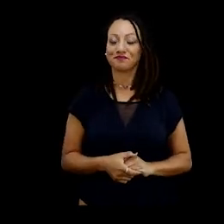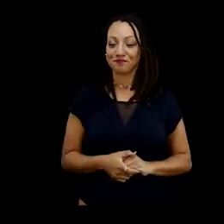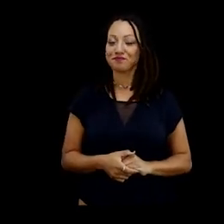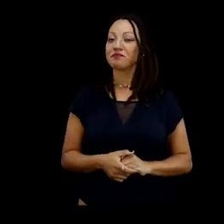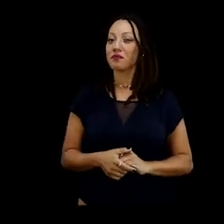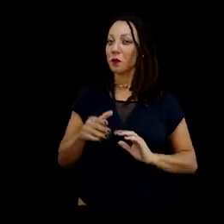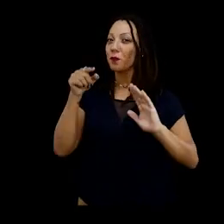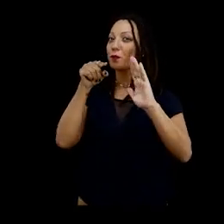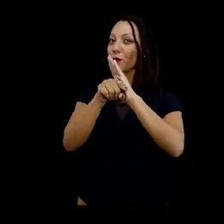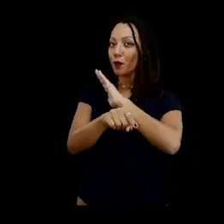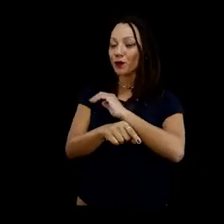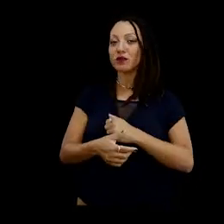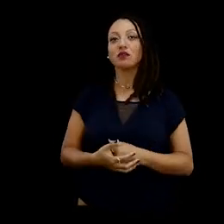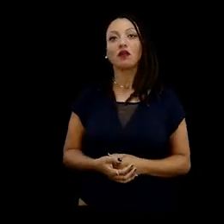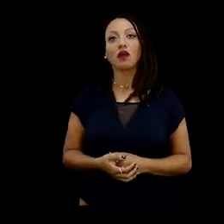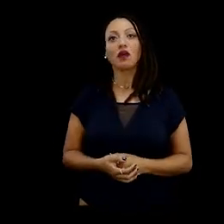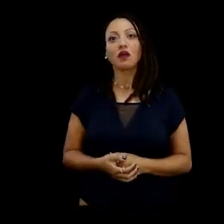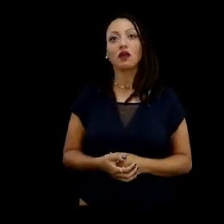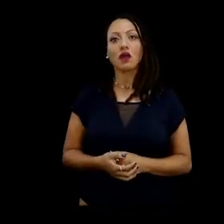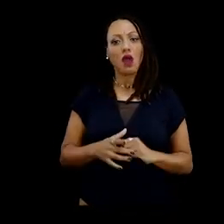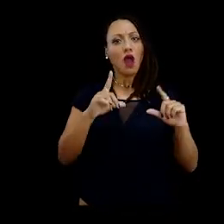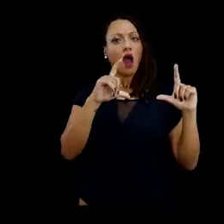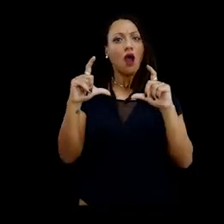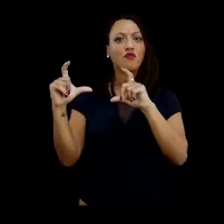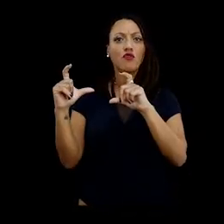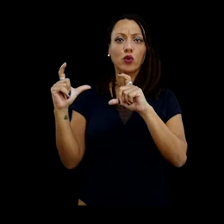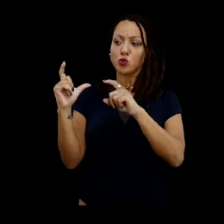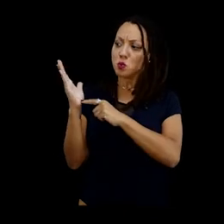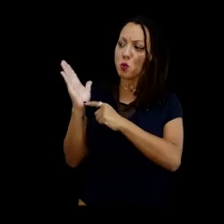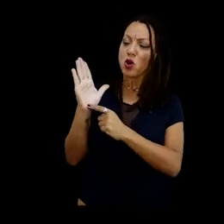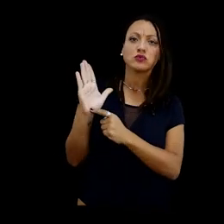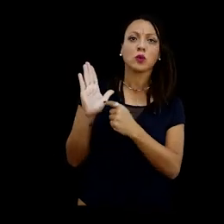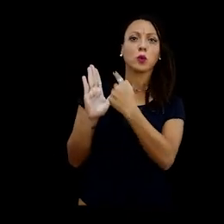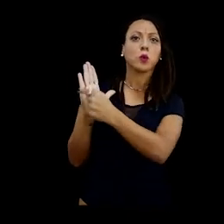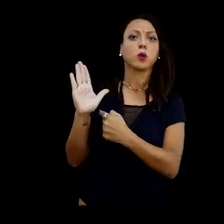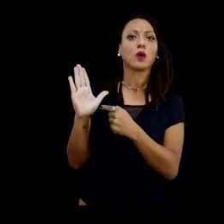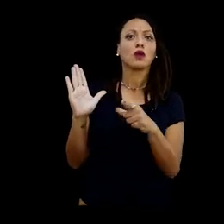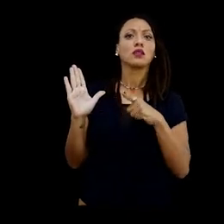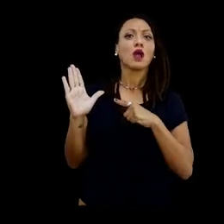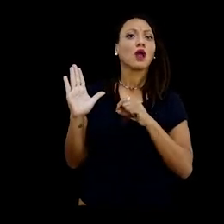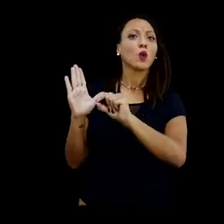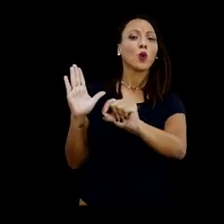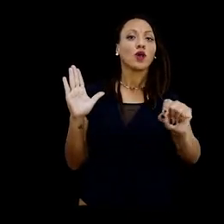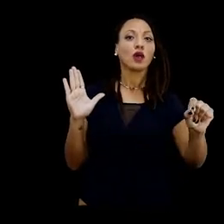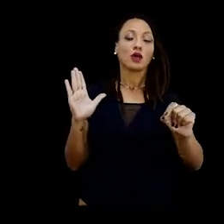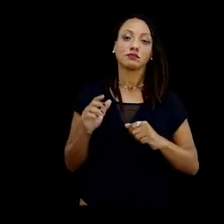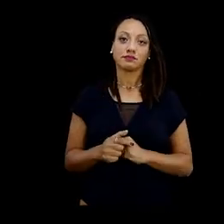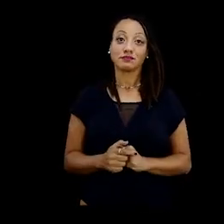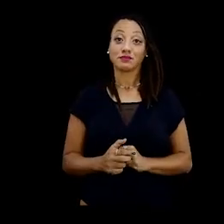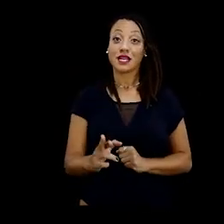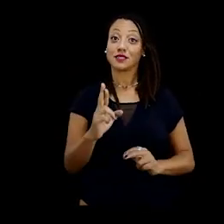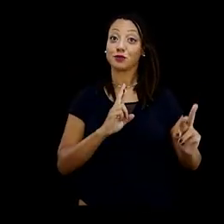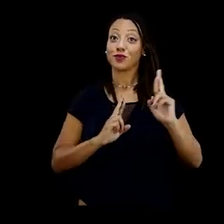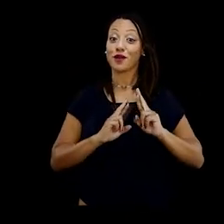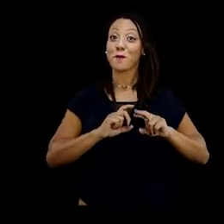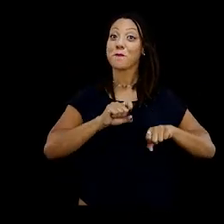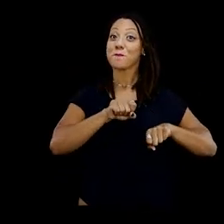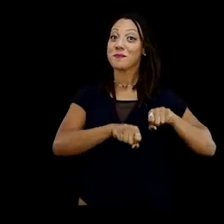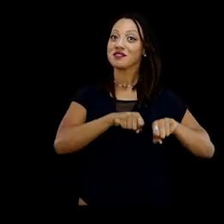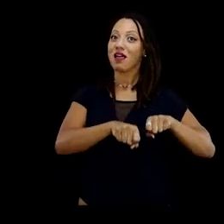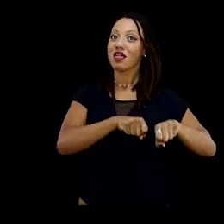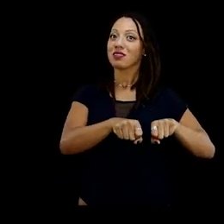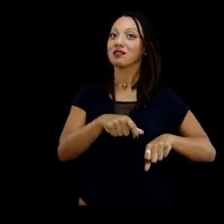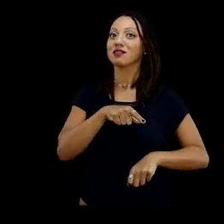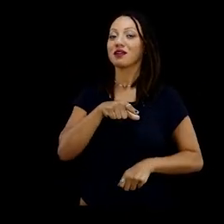E o que vocês possuem nessa foto? Bem, a gente possui as bicicletas.